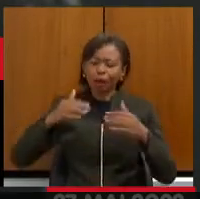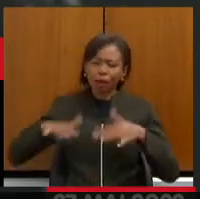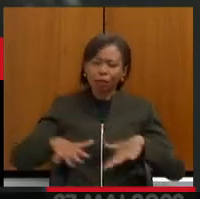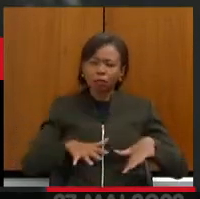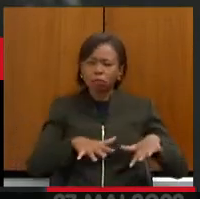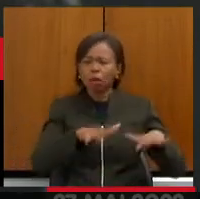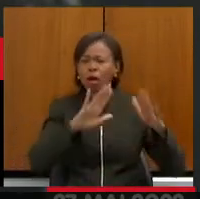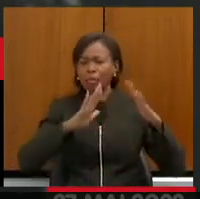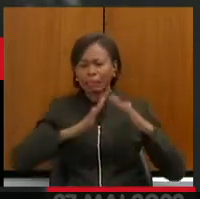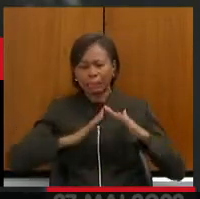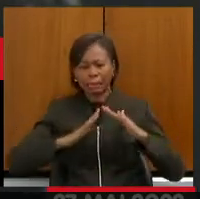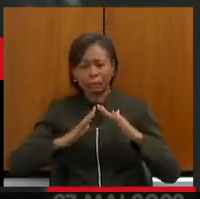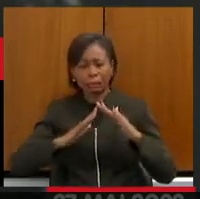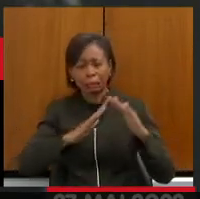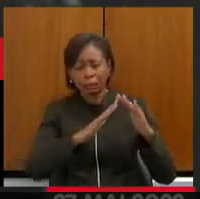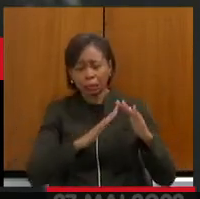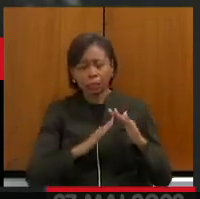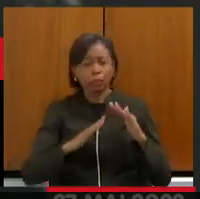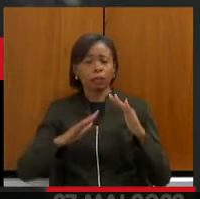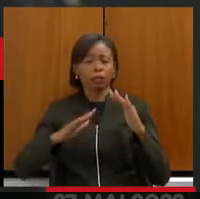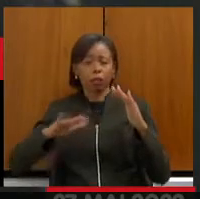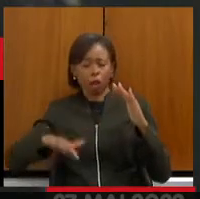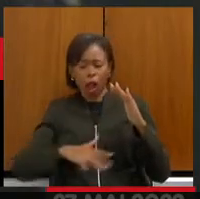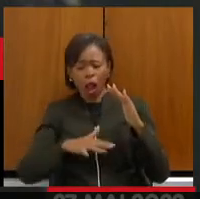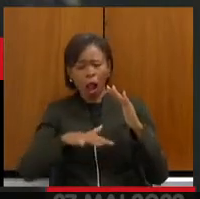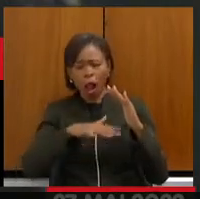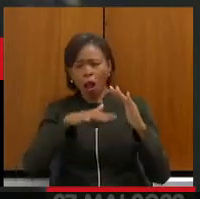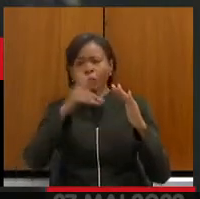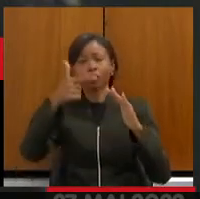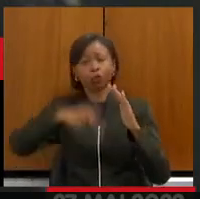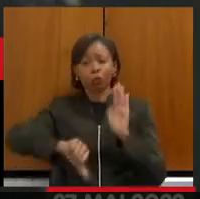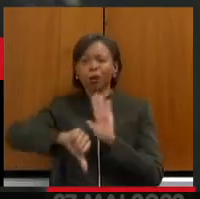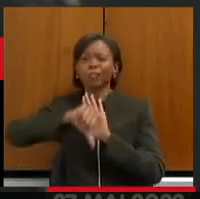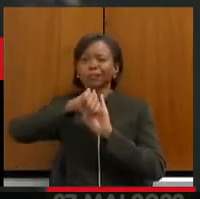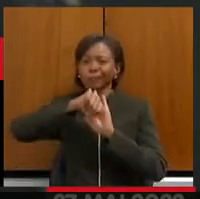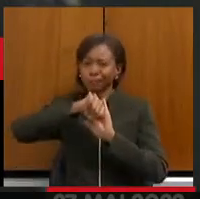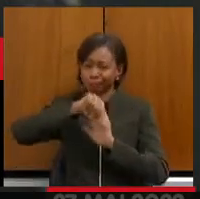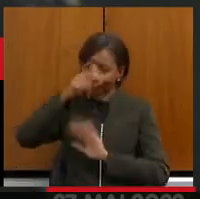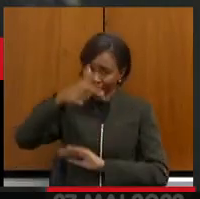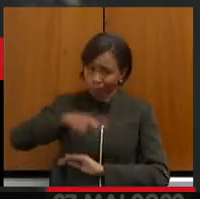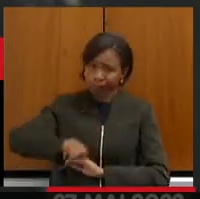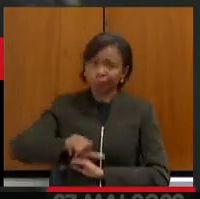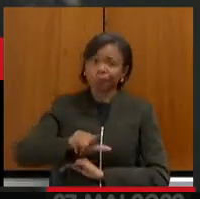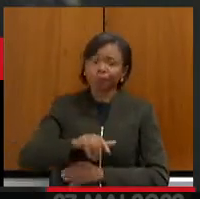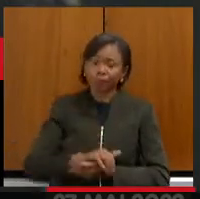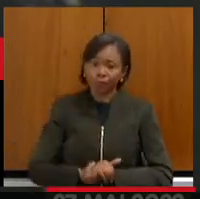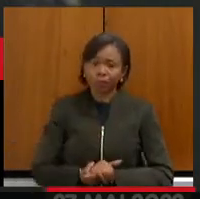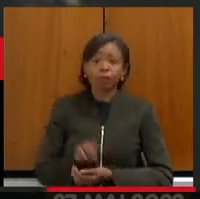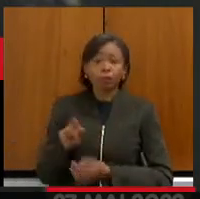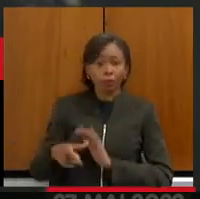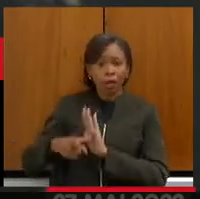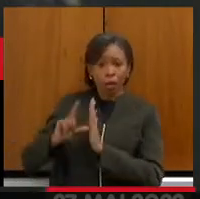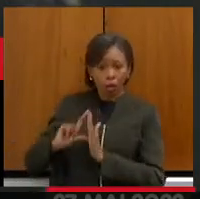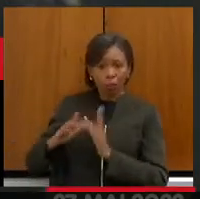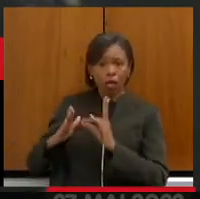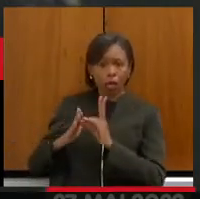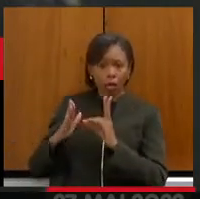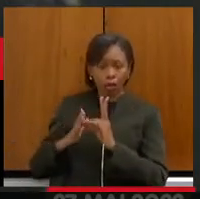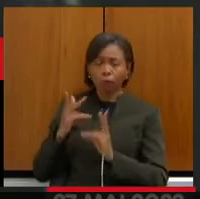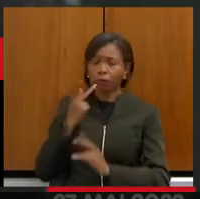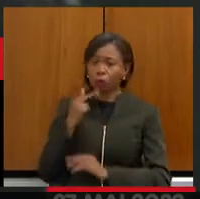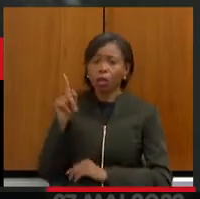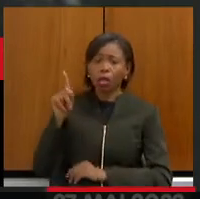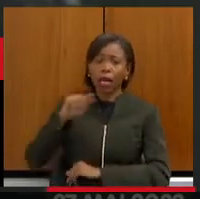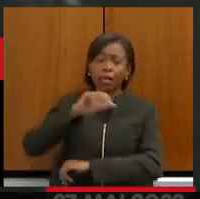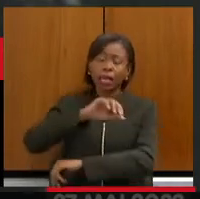tomando as casas assim a gente vê o crime se renovando né é a companheira indígena falou a Estância da Serra